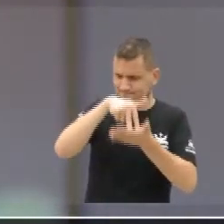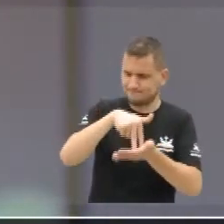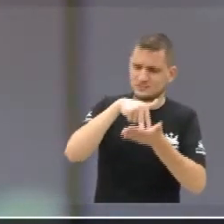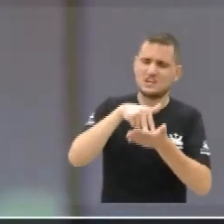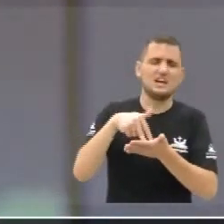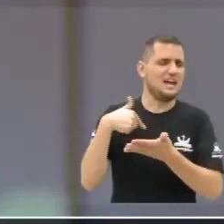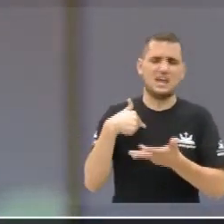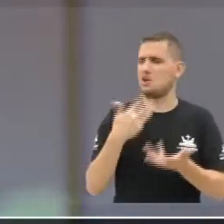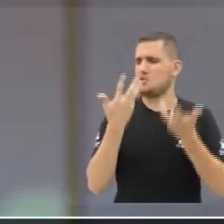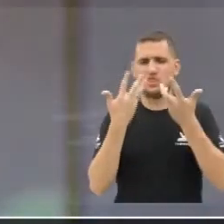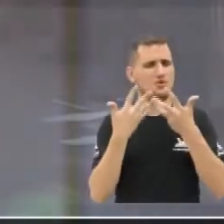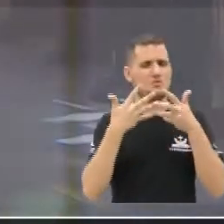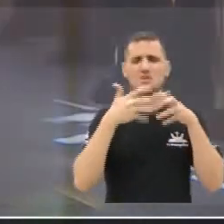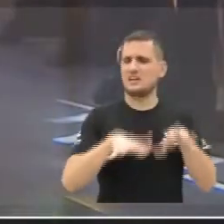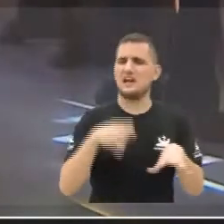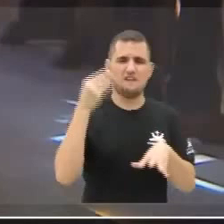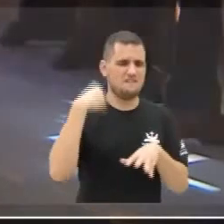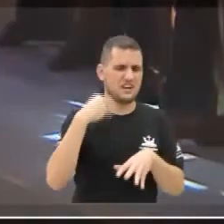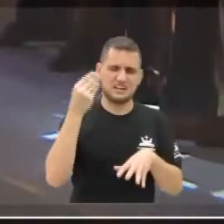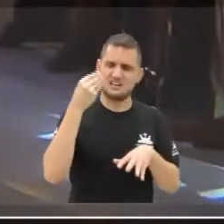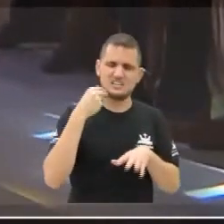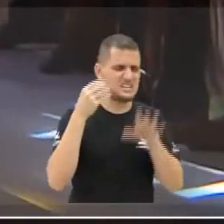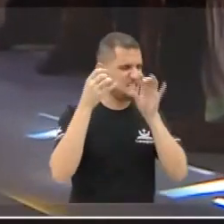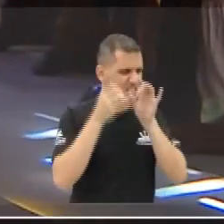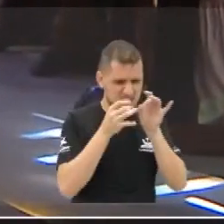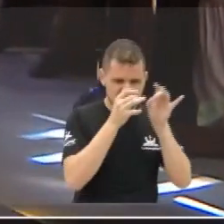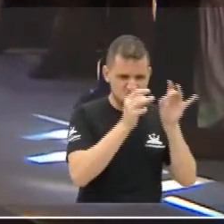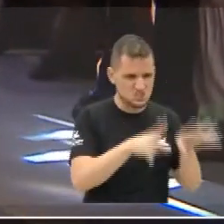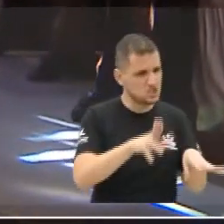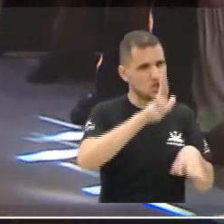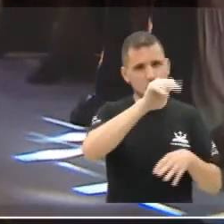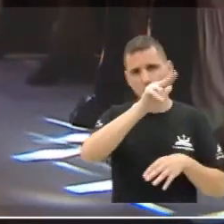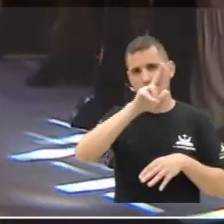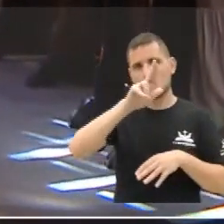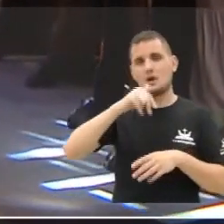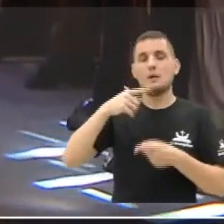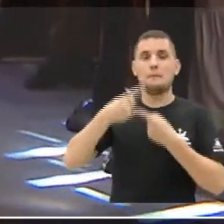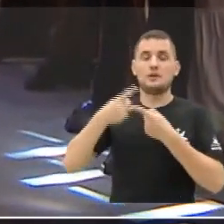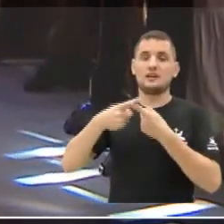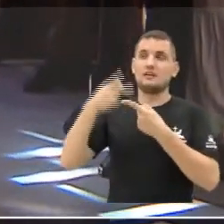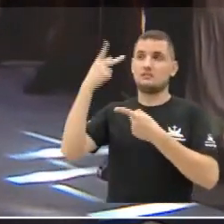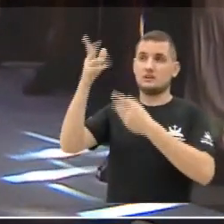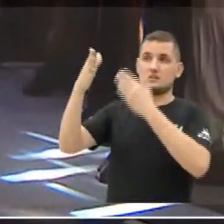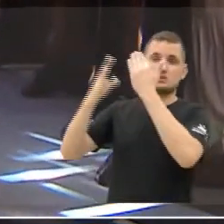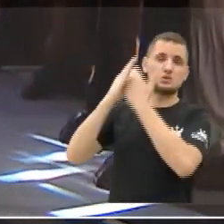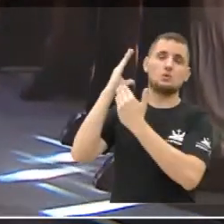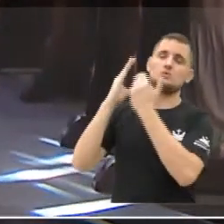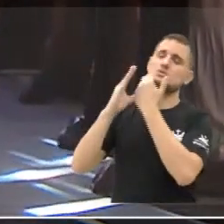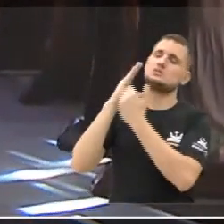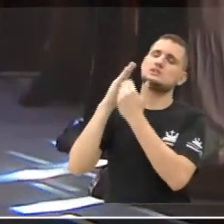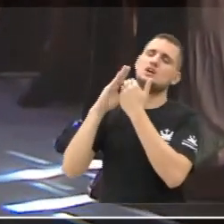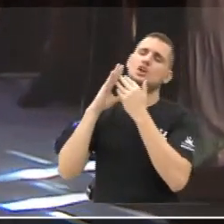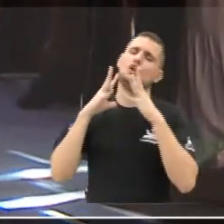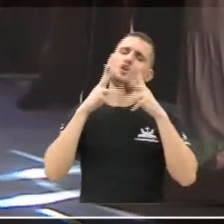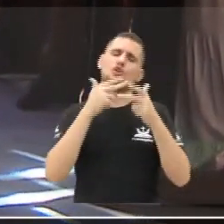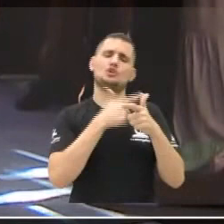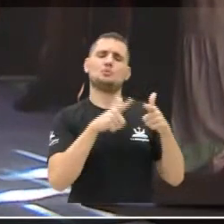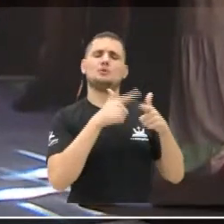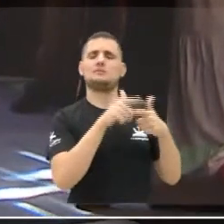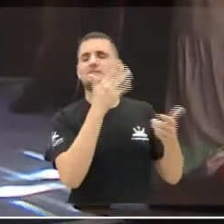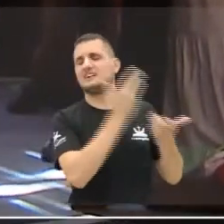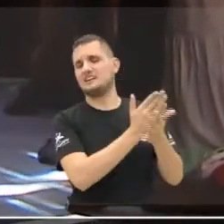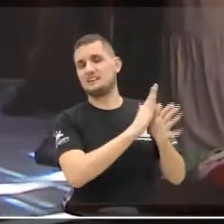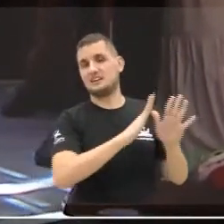fraquejar jamais. Ao som da tua voz, tudo vai calar. Só preciso